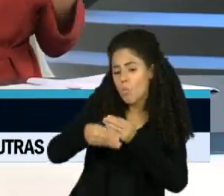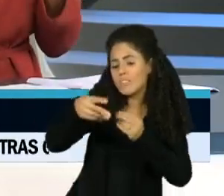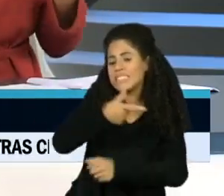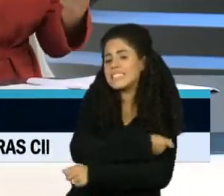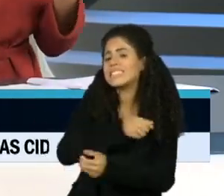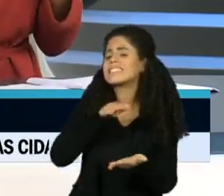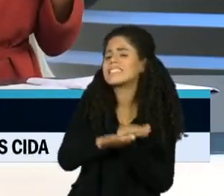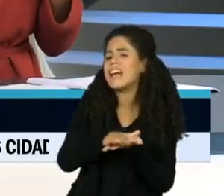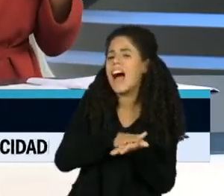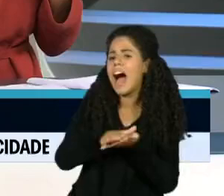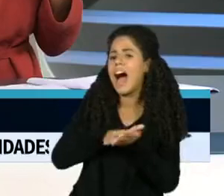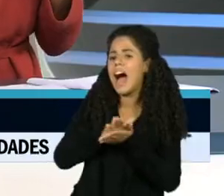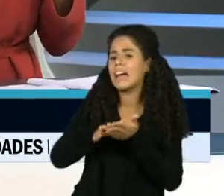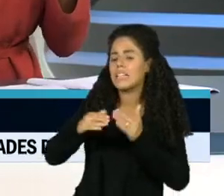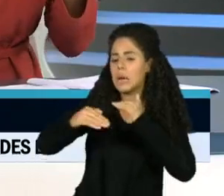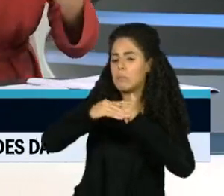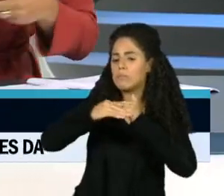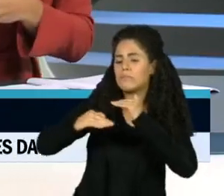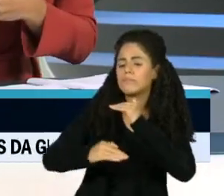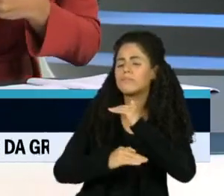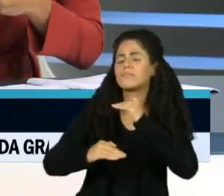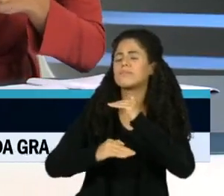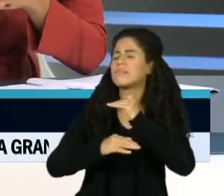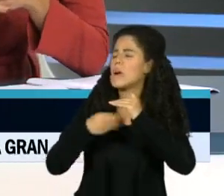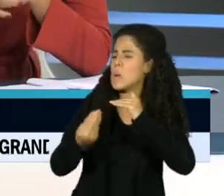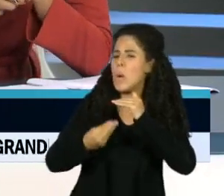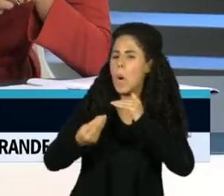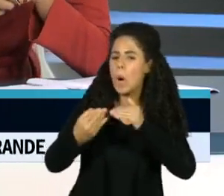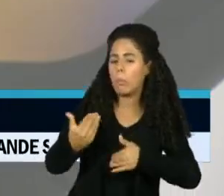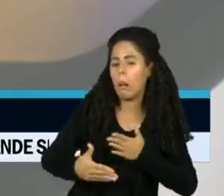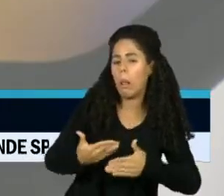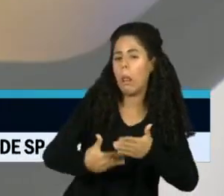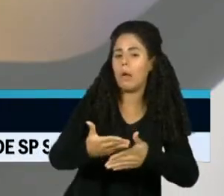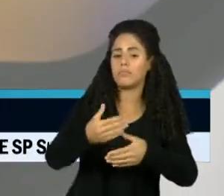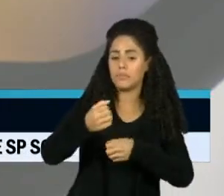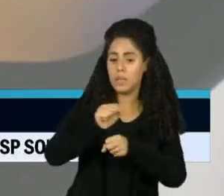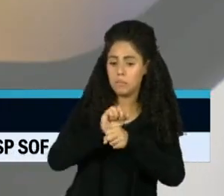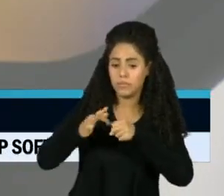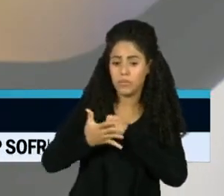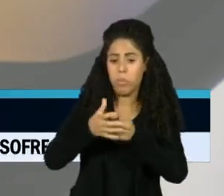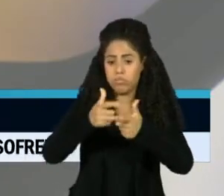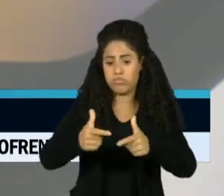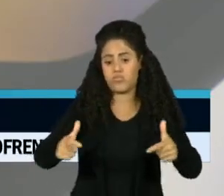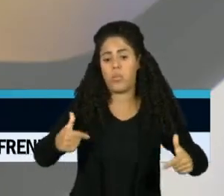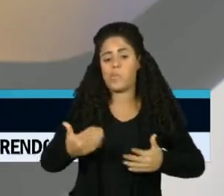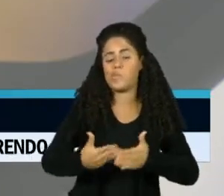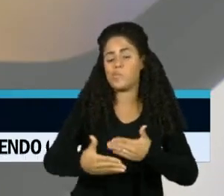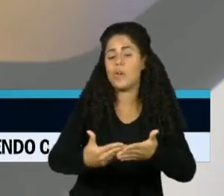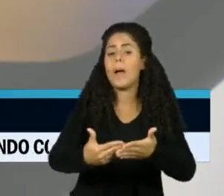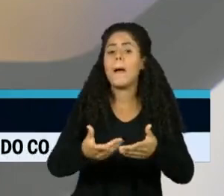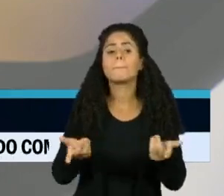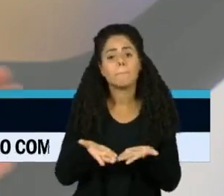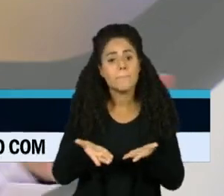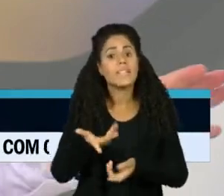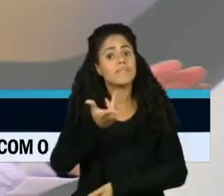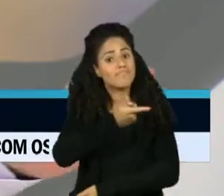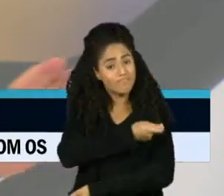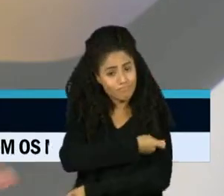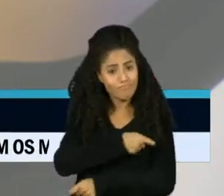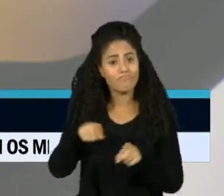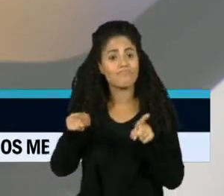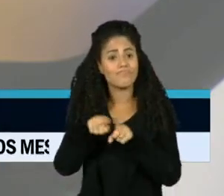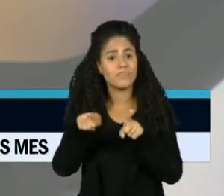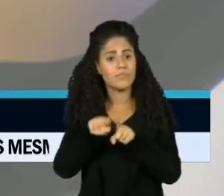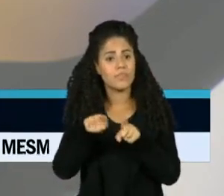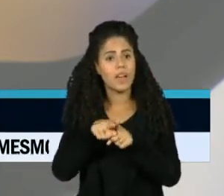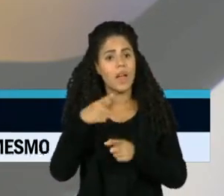Essa desigualdade de imunização não adia o fim da pandemia? Lógico. E a vacina, para mim, também, agora vou